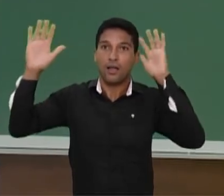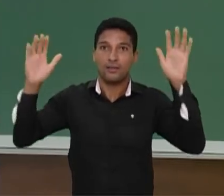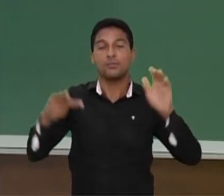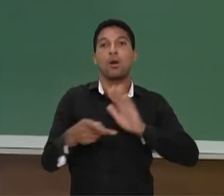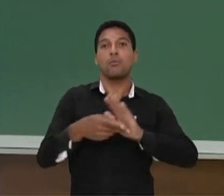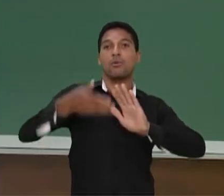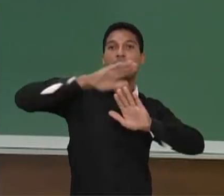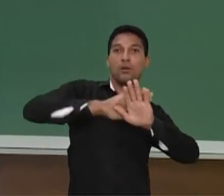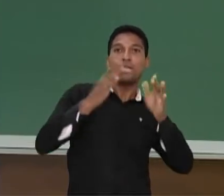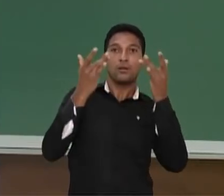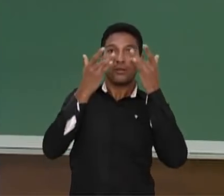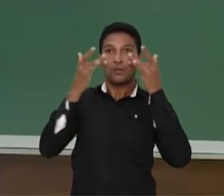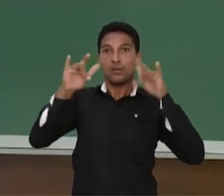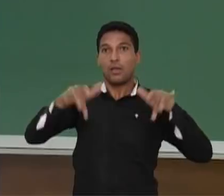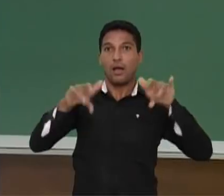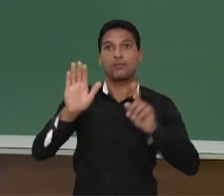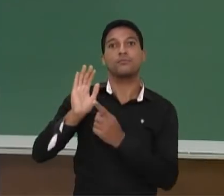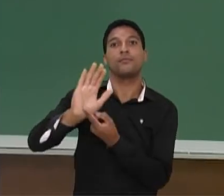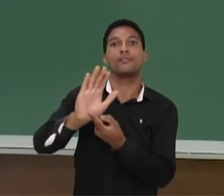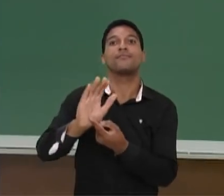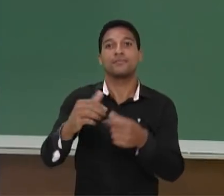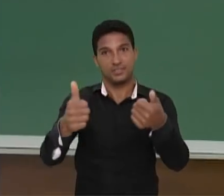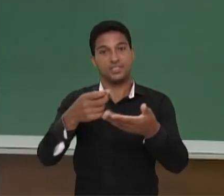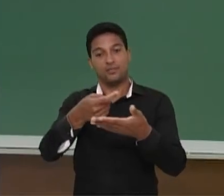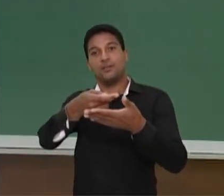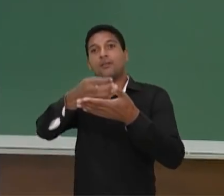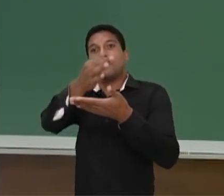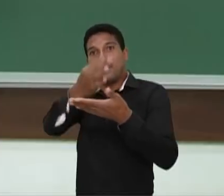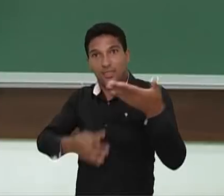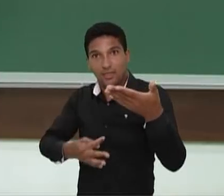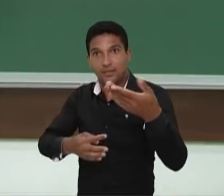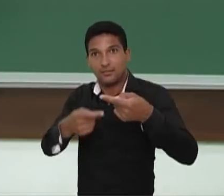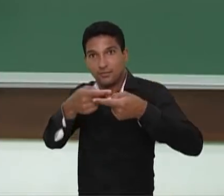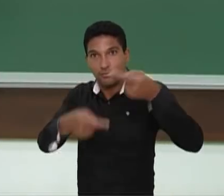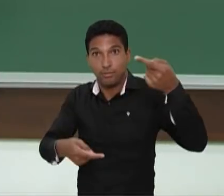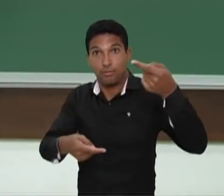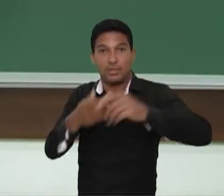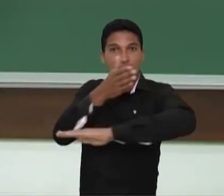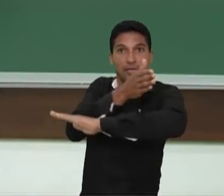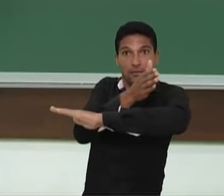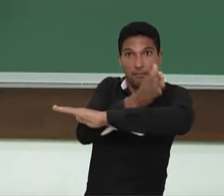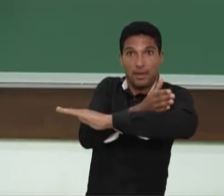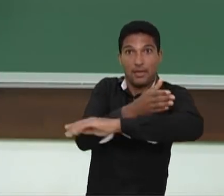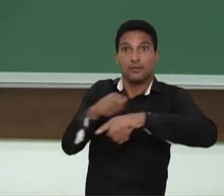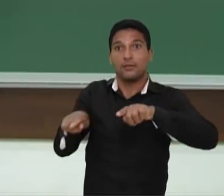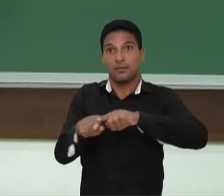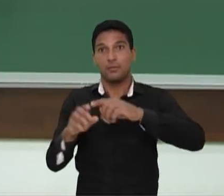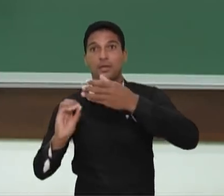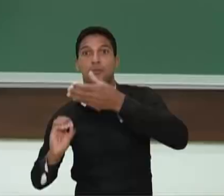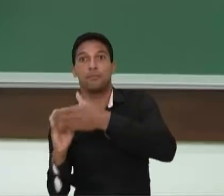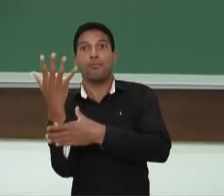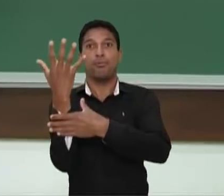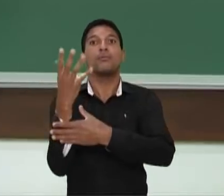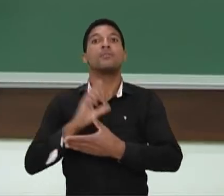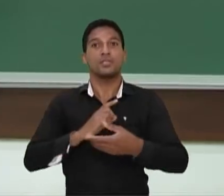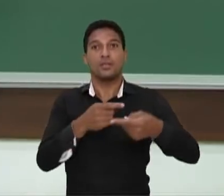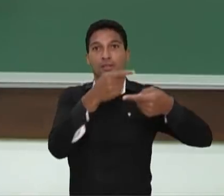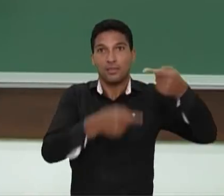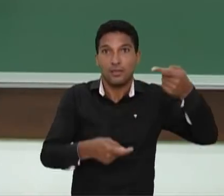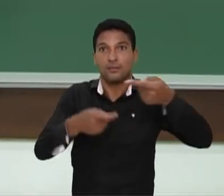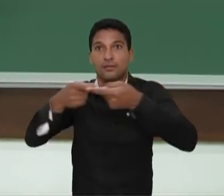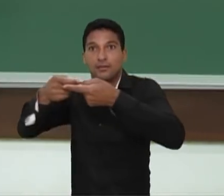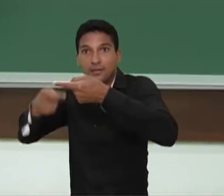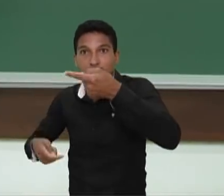personagens alegóricos estavam presentes nos textos, tanto na Idade Média quanto no Renascimento, e a gente vai ver na próxima